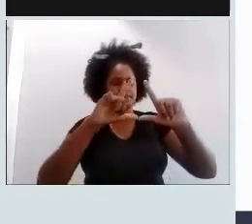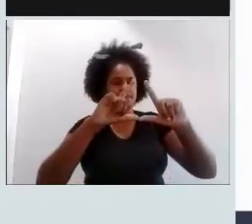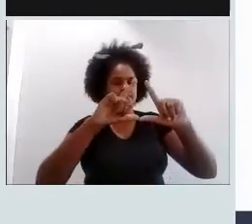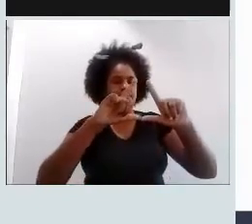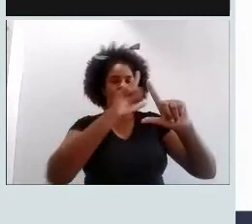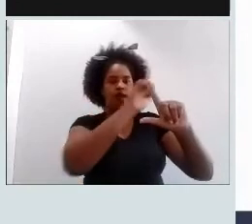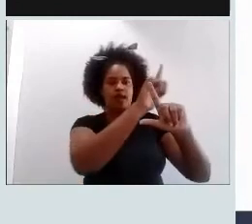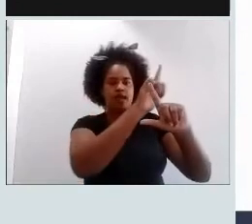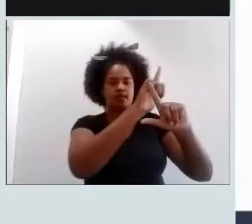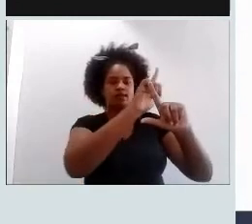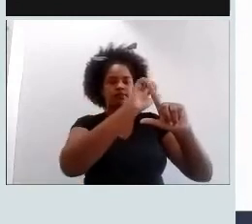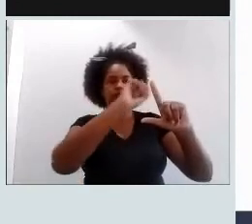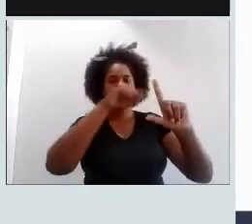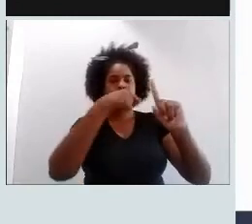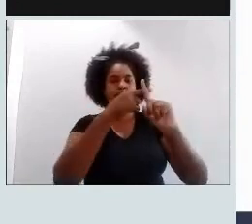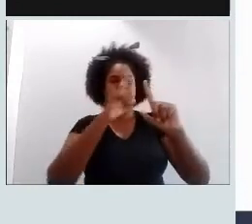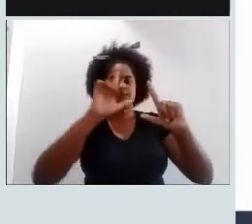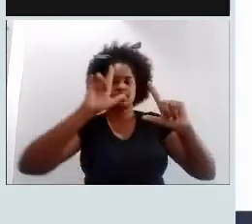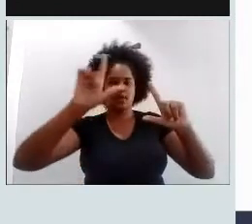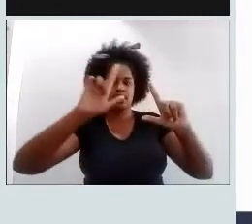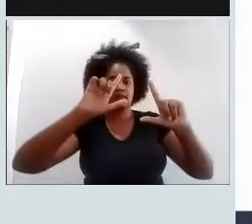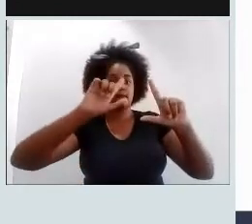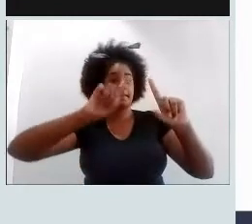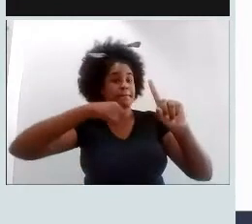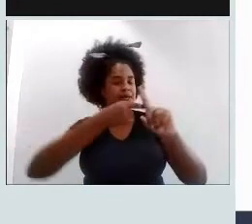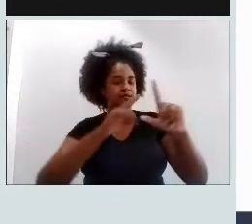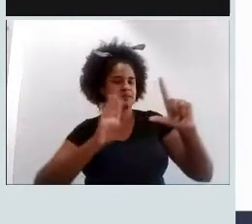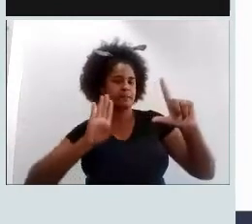certo? Pode passar para o próximo, por favor.